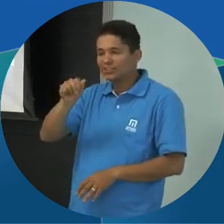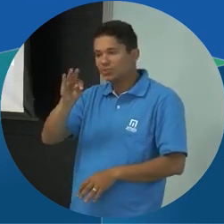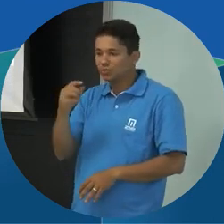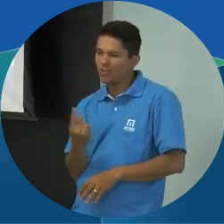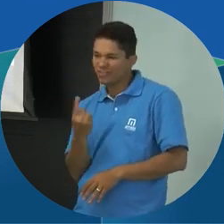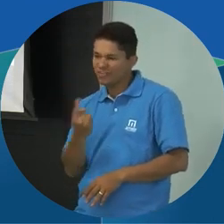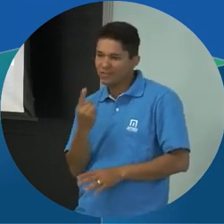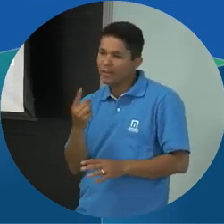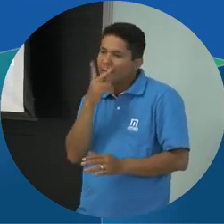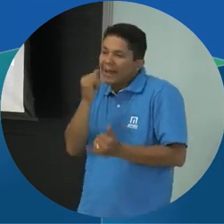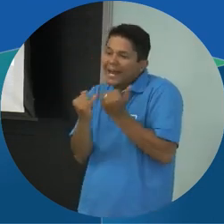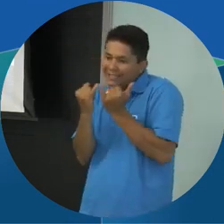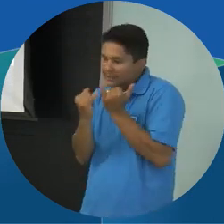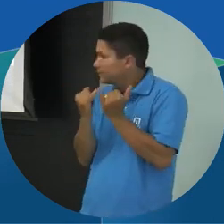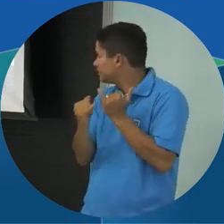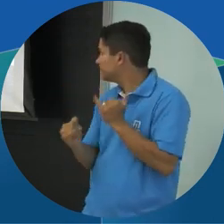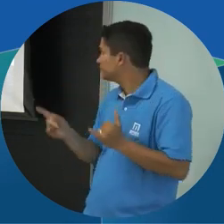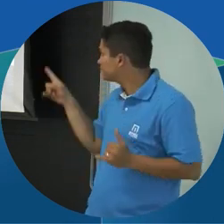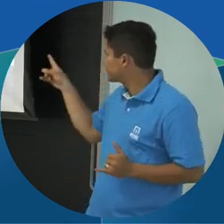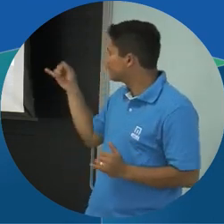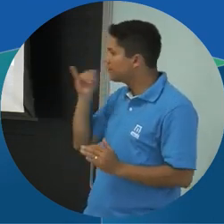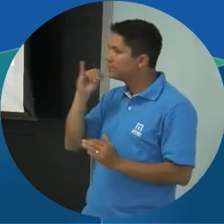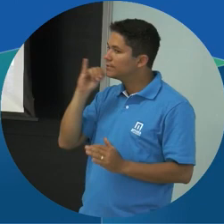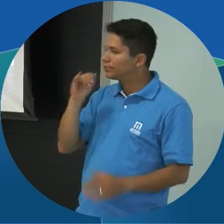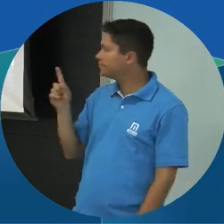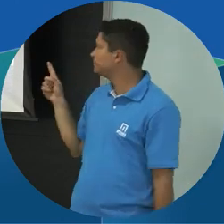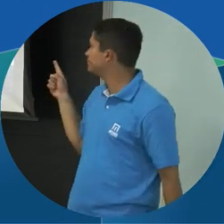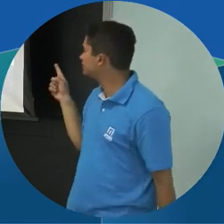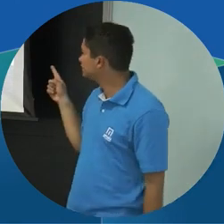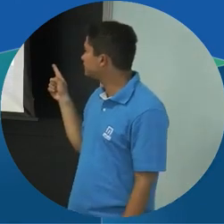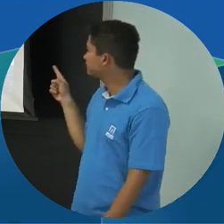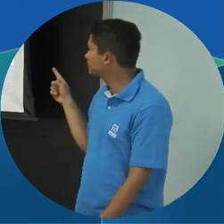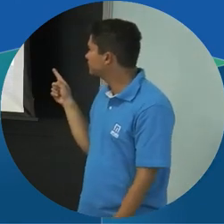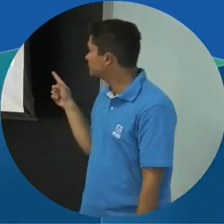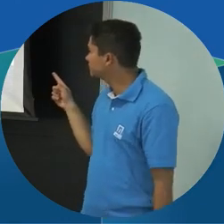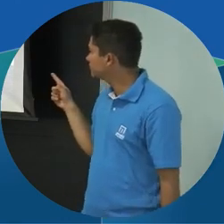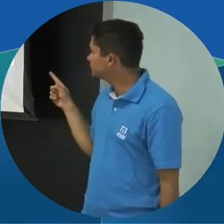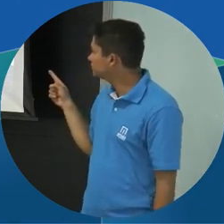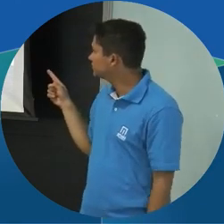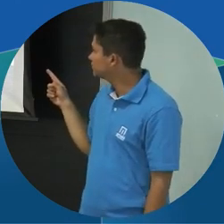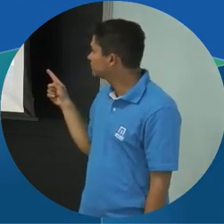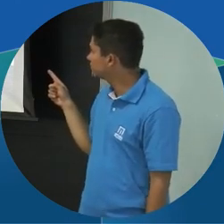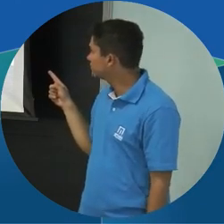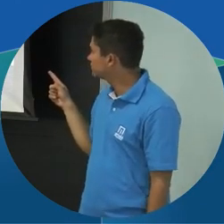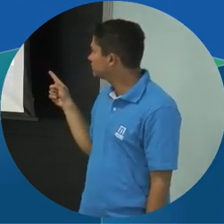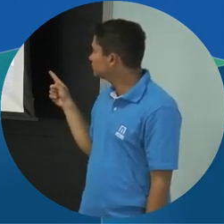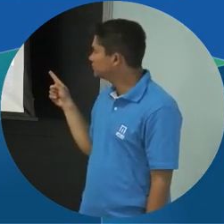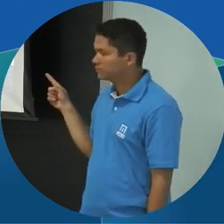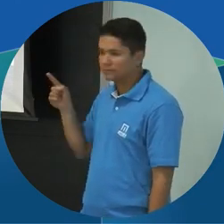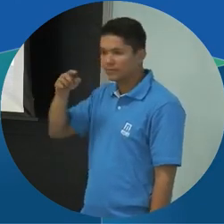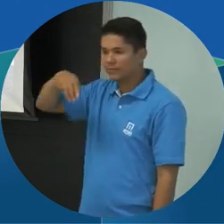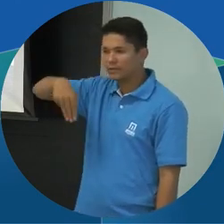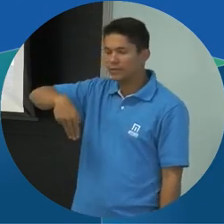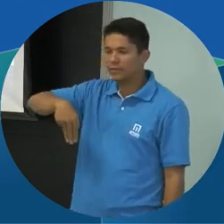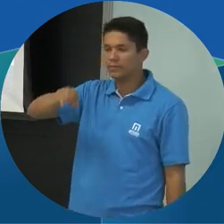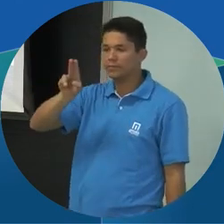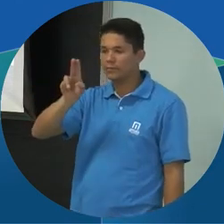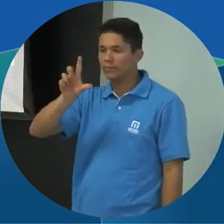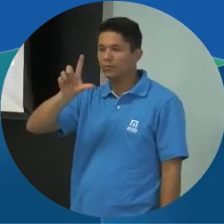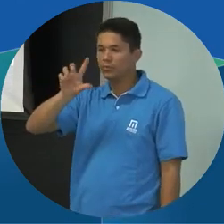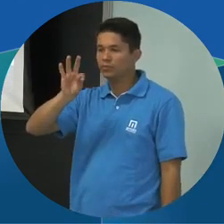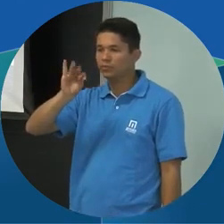Tá? Aqui a gente tem um equipamento aqui, que é a Multiworker. Tá? A Multiworker ela